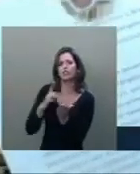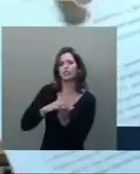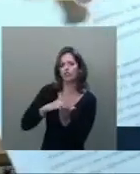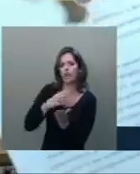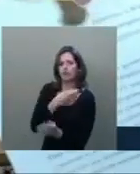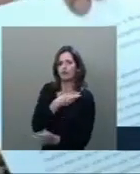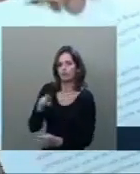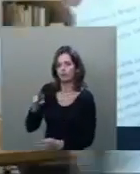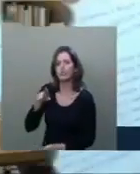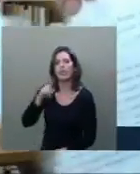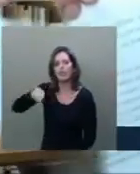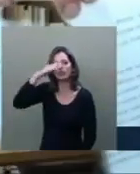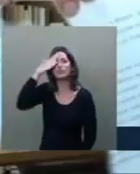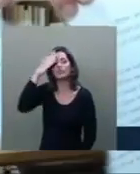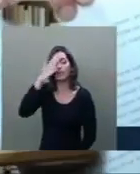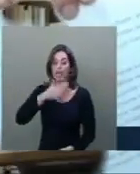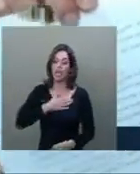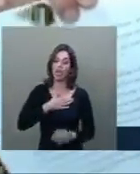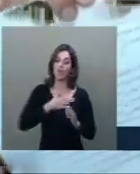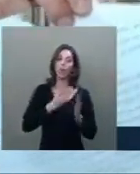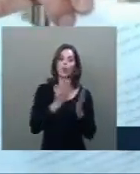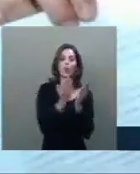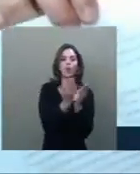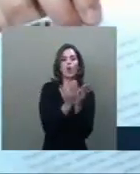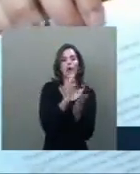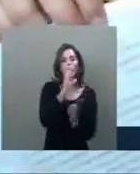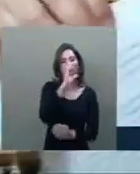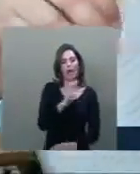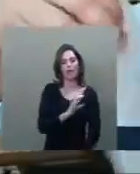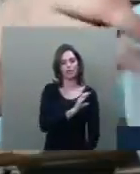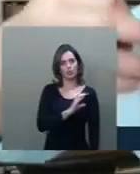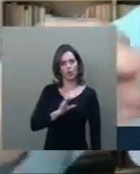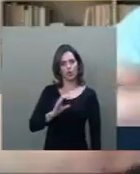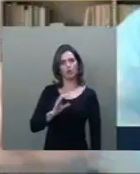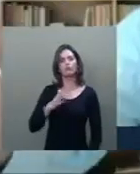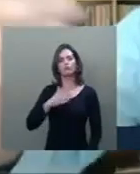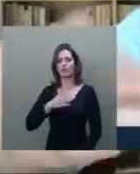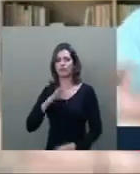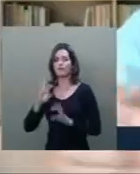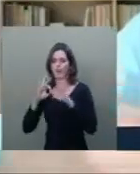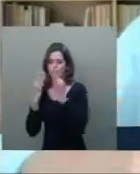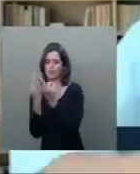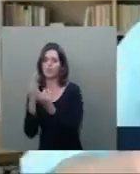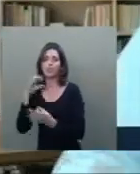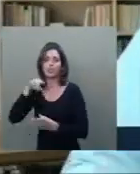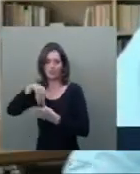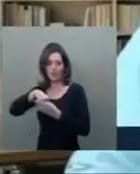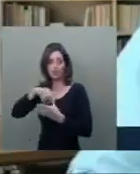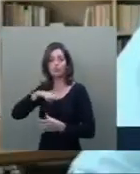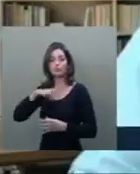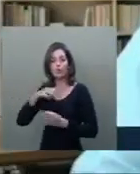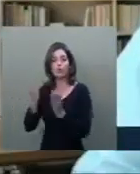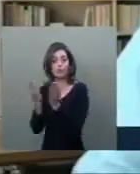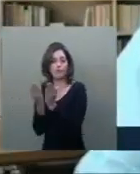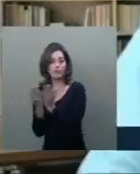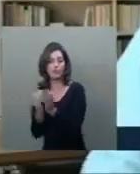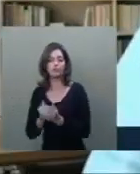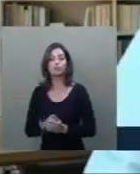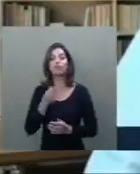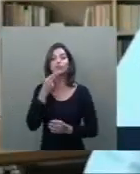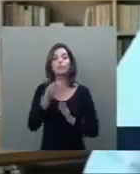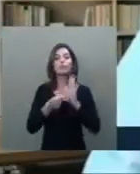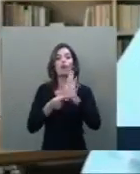não ia mentir aqui. Eu sou católico, mas eu tenho evangélico na minha família. E aqui mostra que os evangélicos, no governo Lula e Dilma,